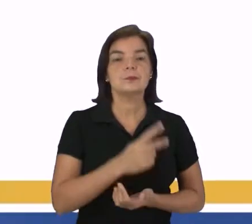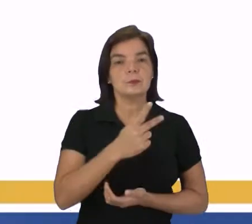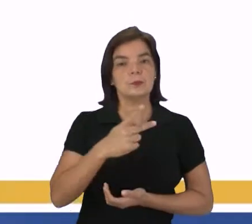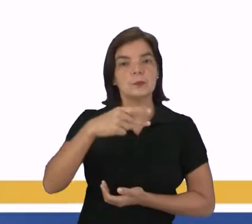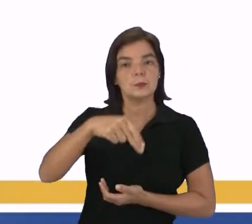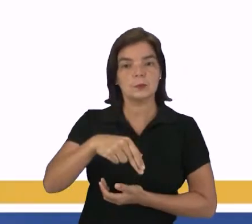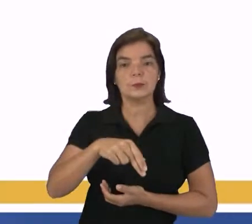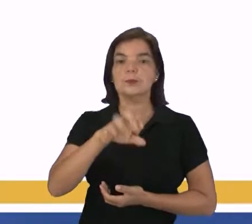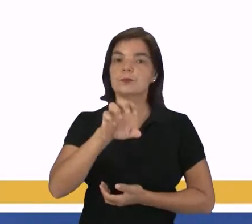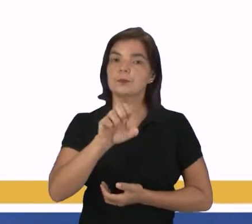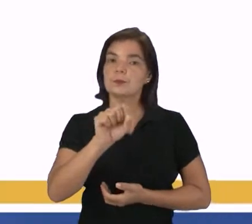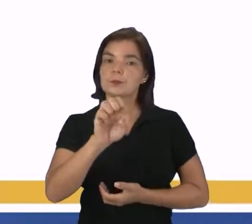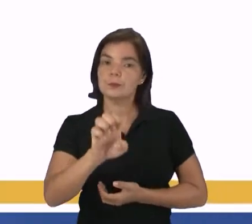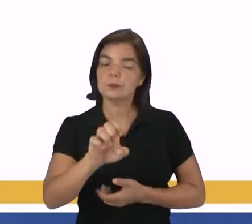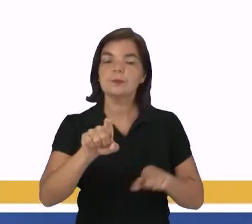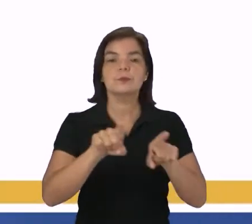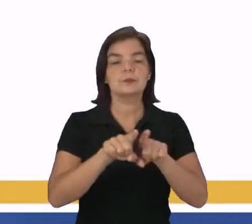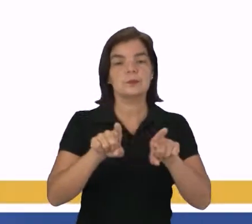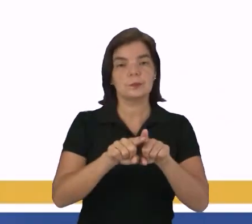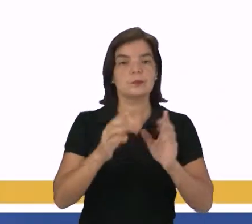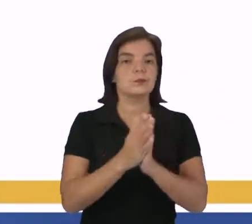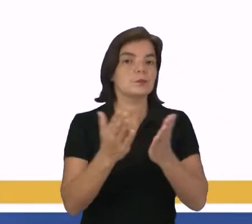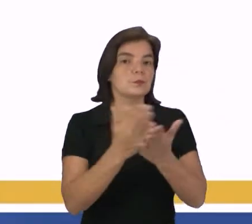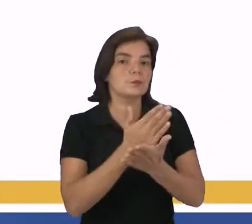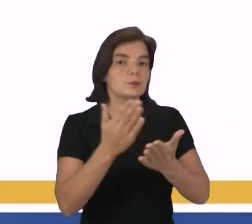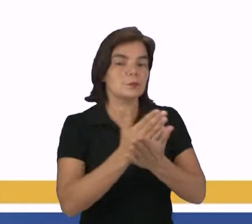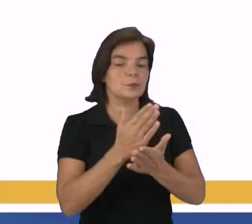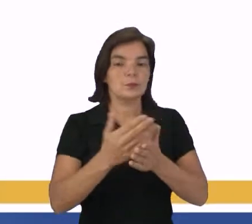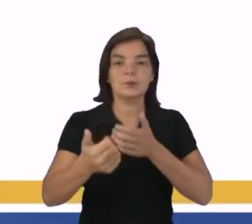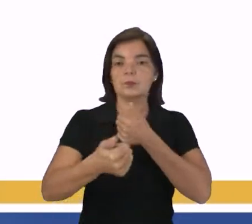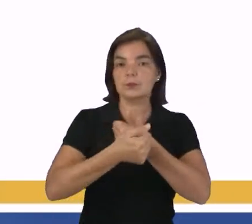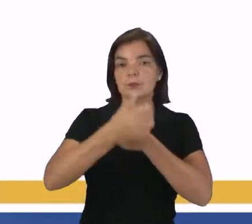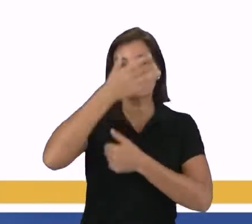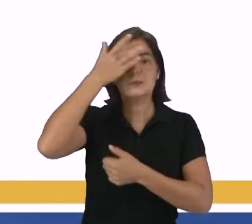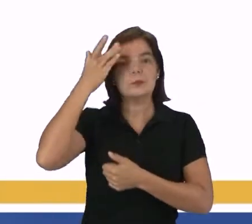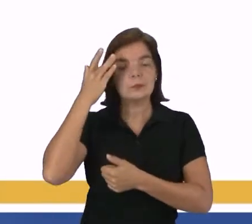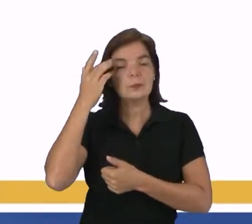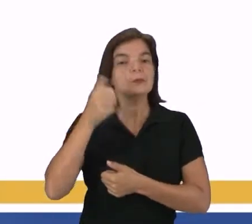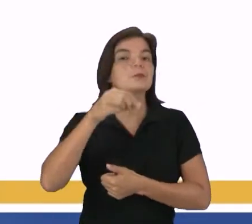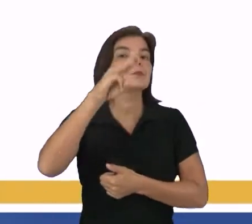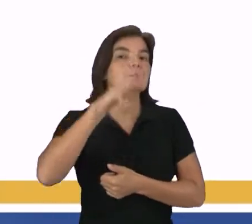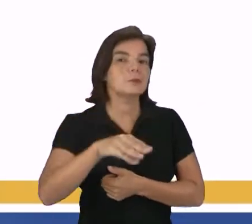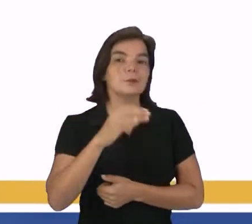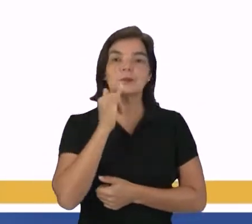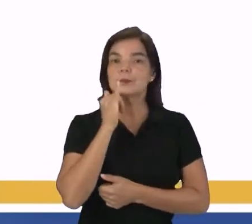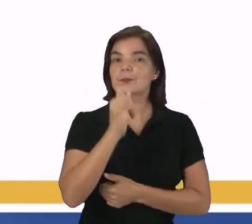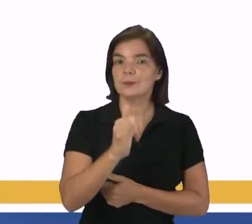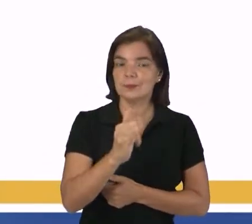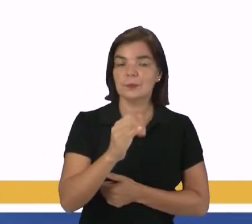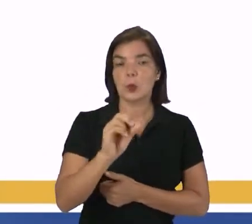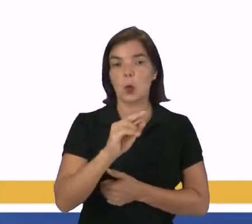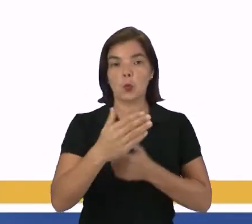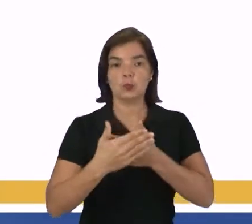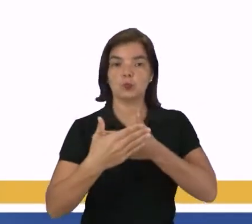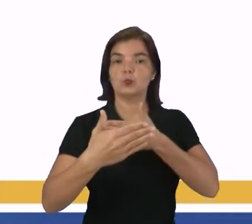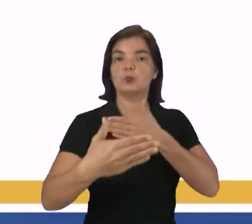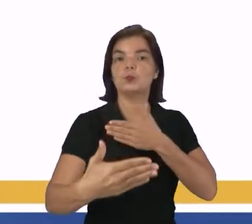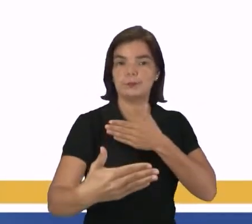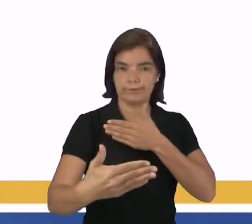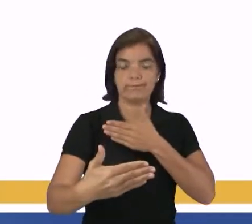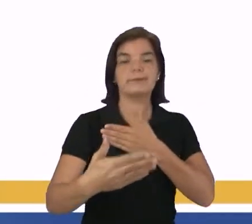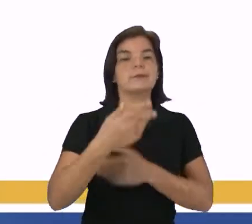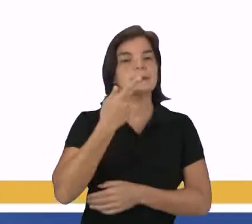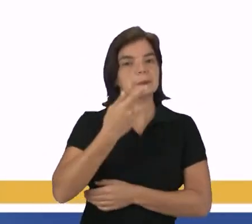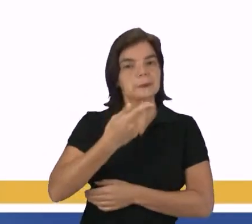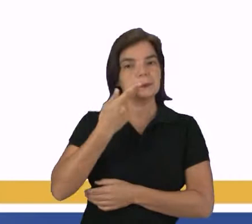O pronome esse indica que o livro está perto da pessoa com quem falo, ou afastado da pessoa